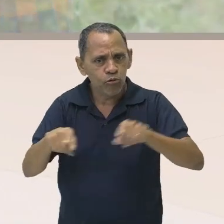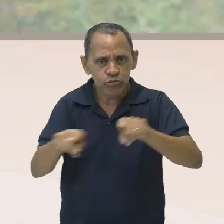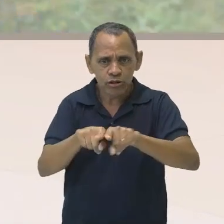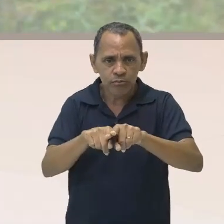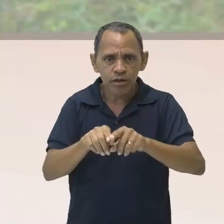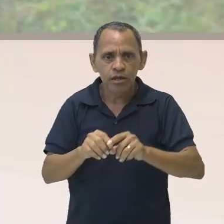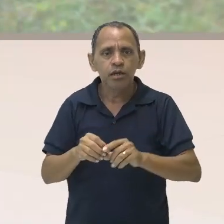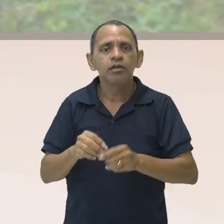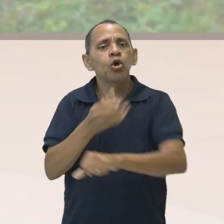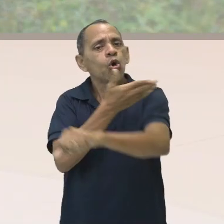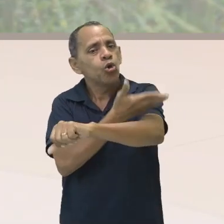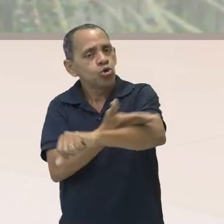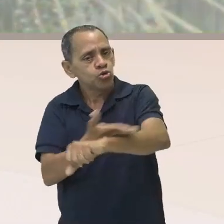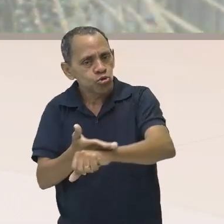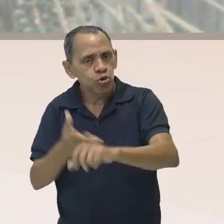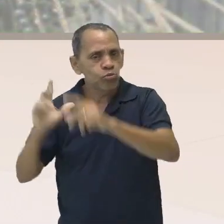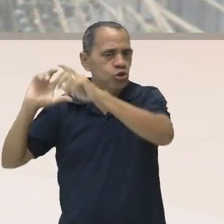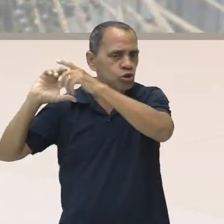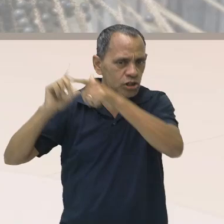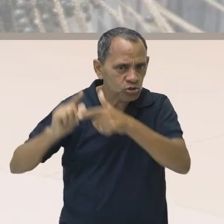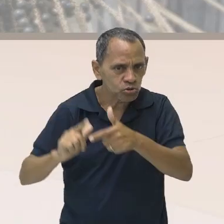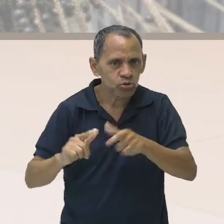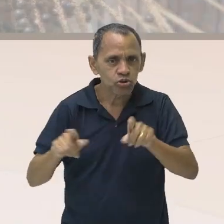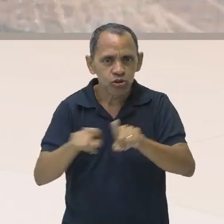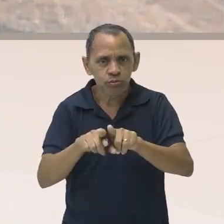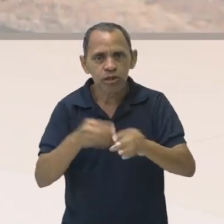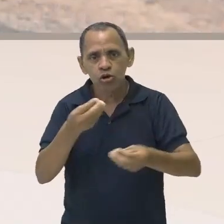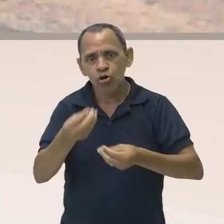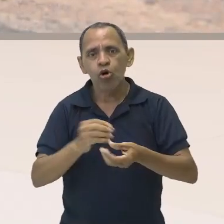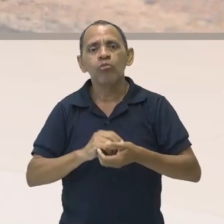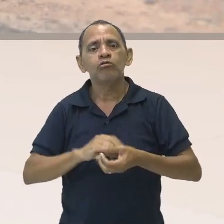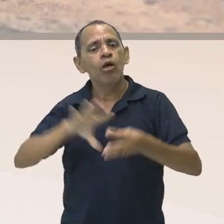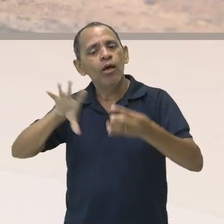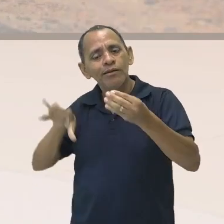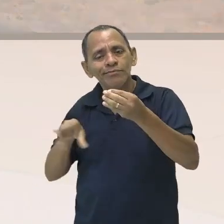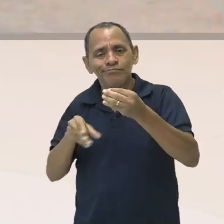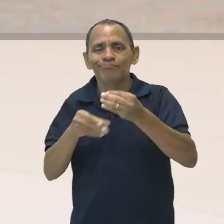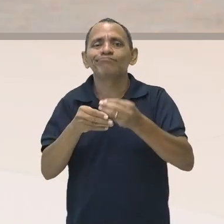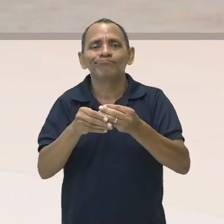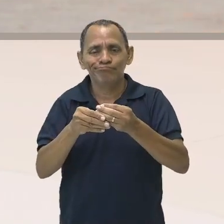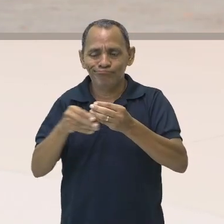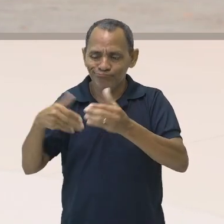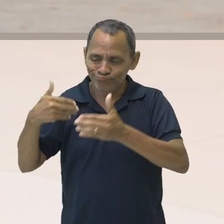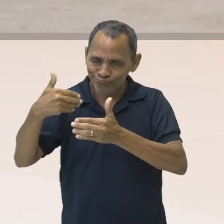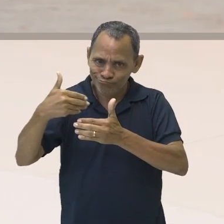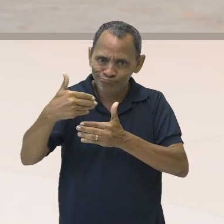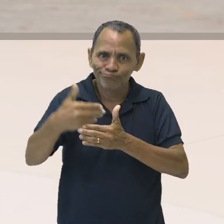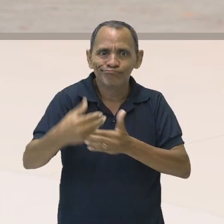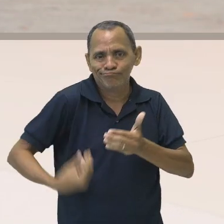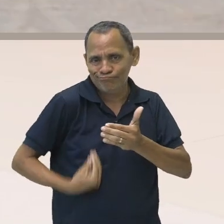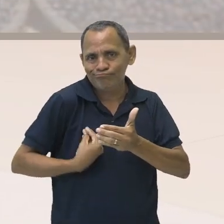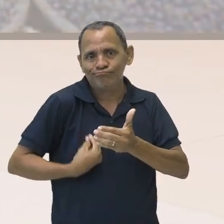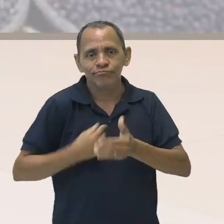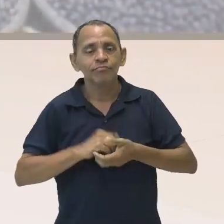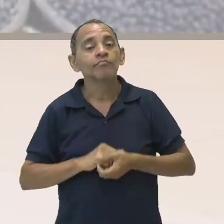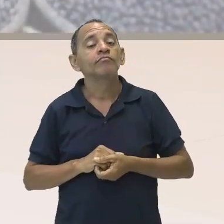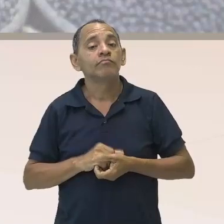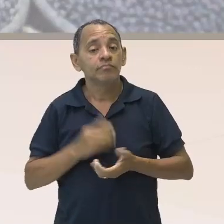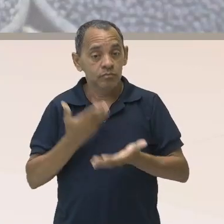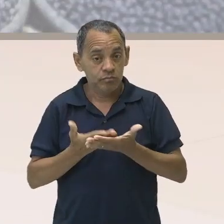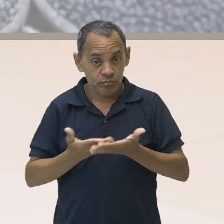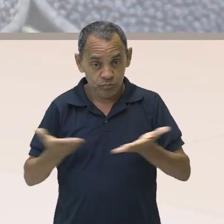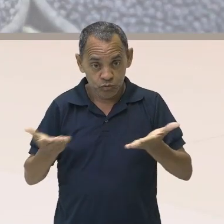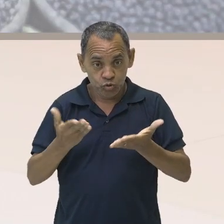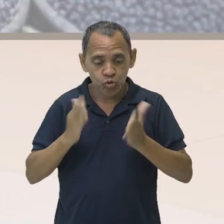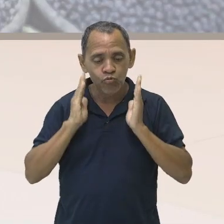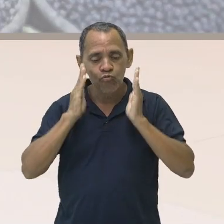os costumes tradicionais, tudo isso agrega muito na nossa trajetória de vida. Nessa aula, a gente vai tentar focar